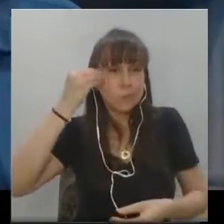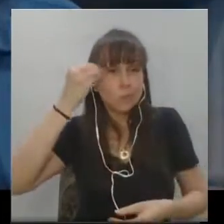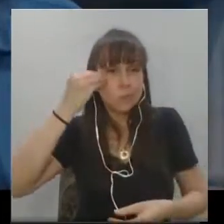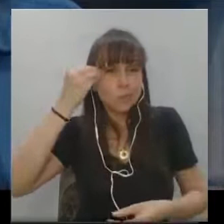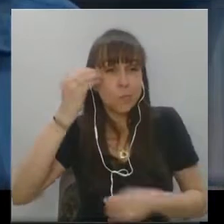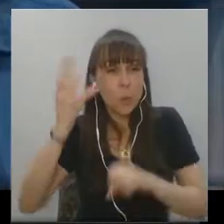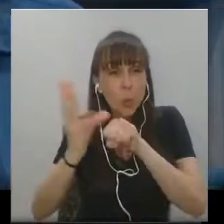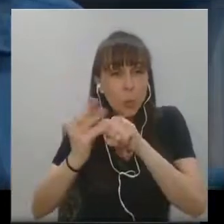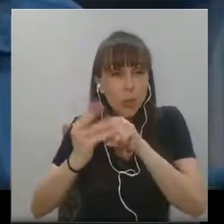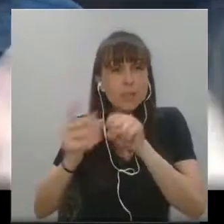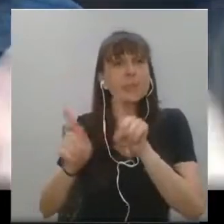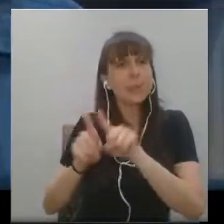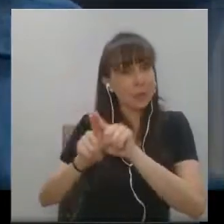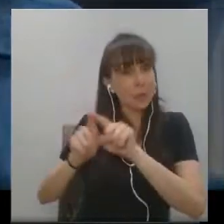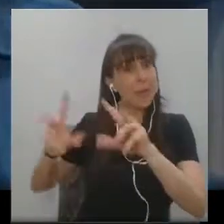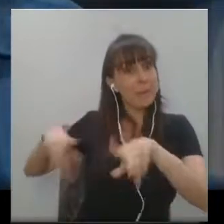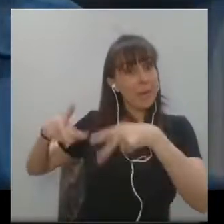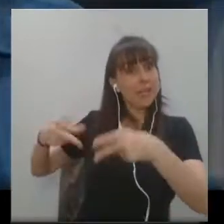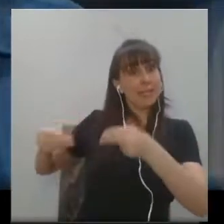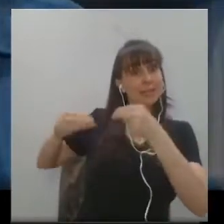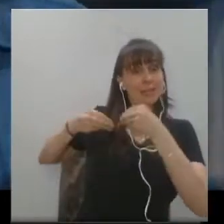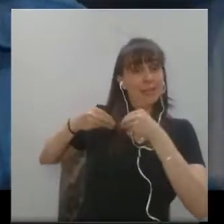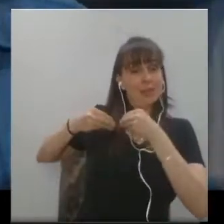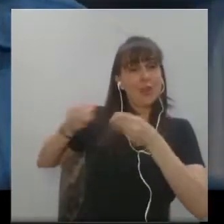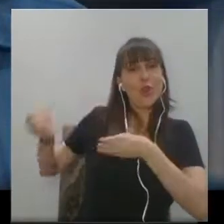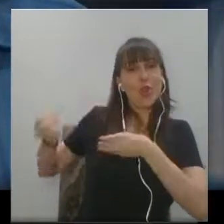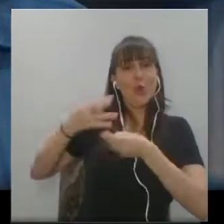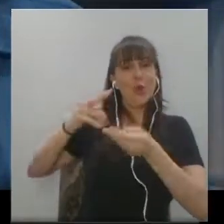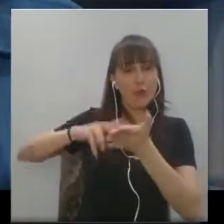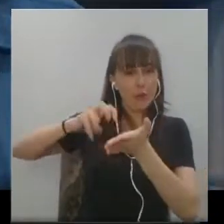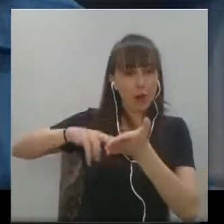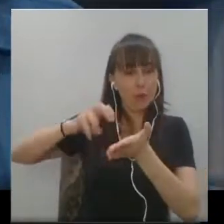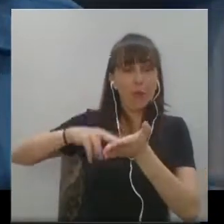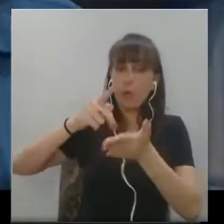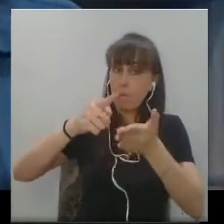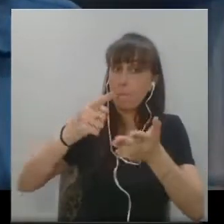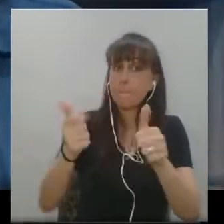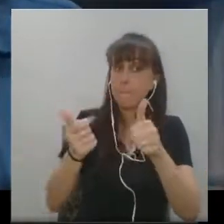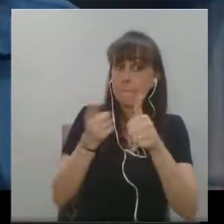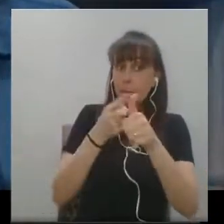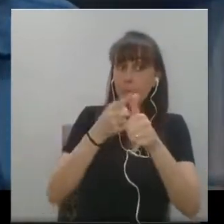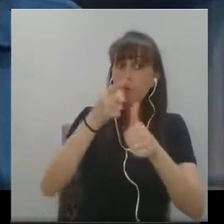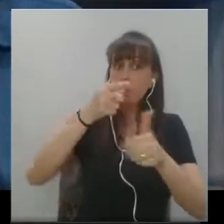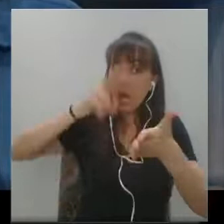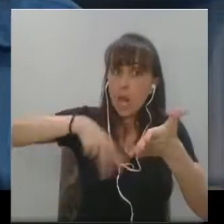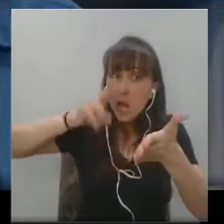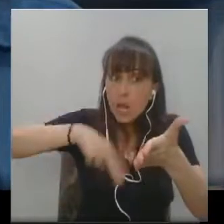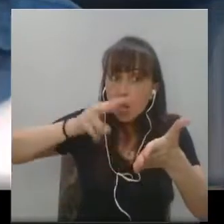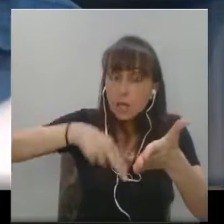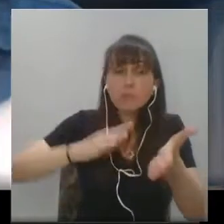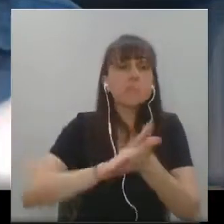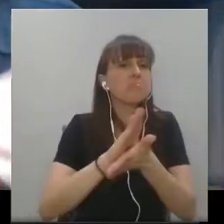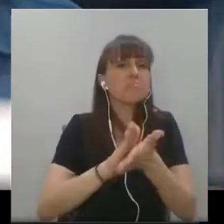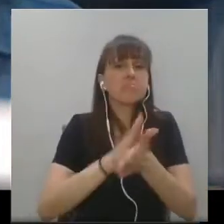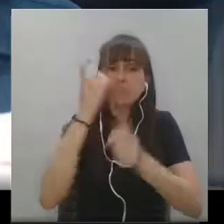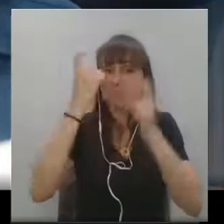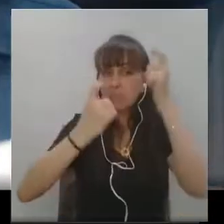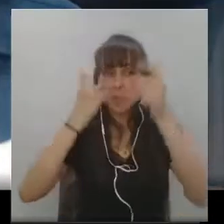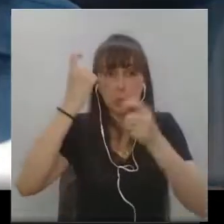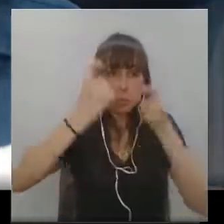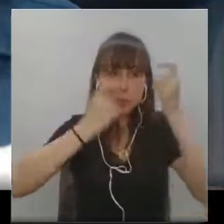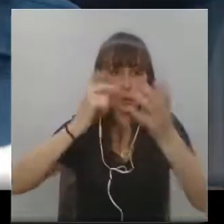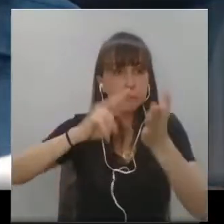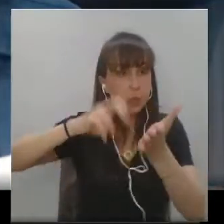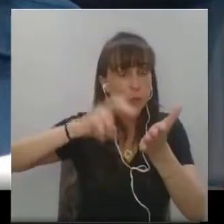o ideal é ler primeiro sem preocupações, né? E aí, depois disso é que você vai ler já procurando os